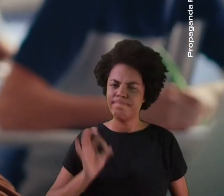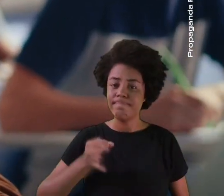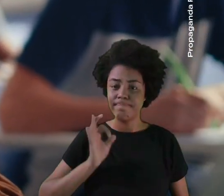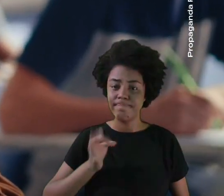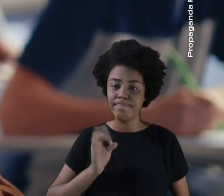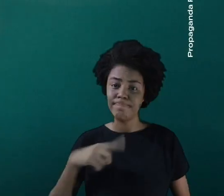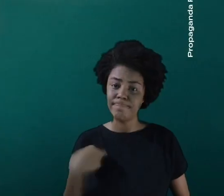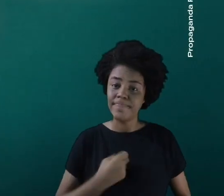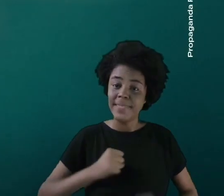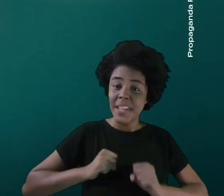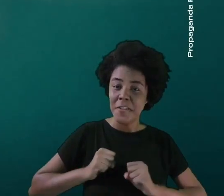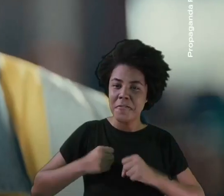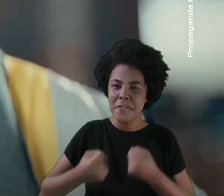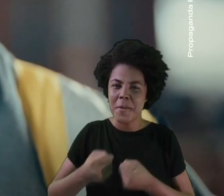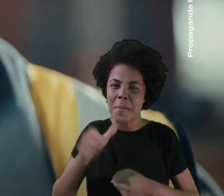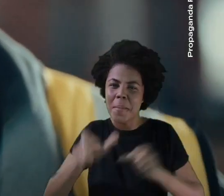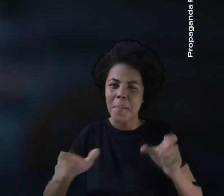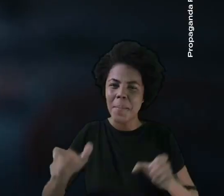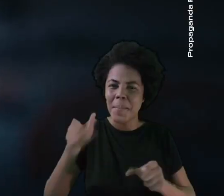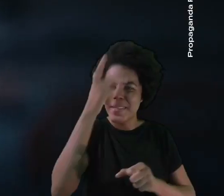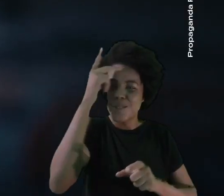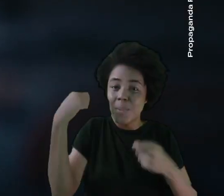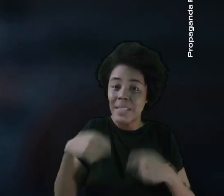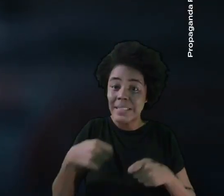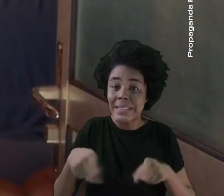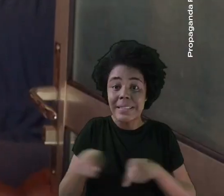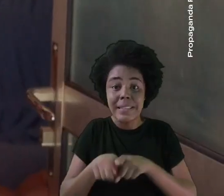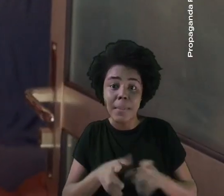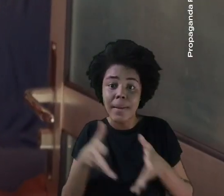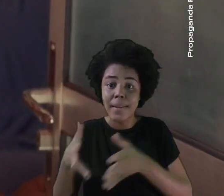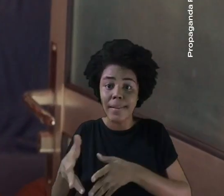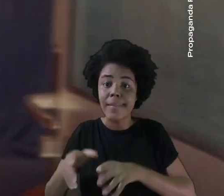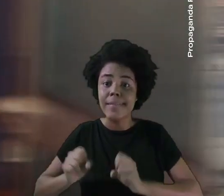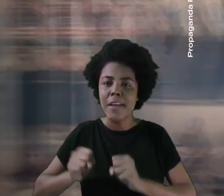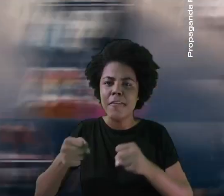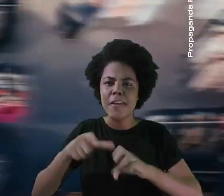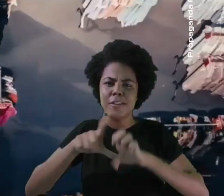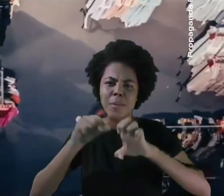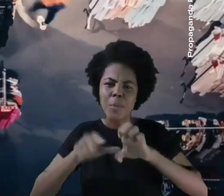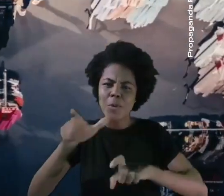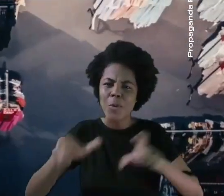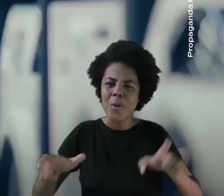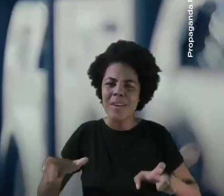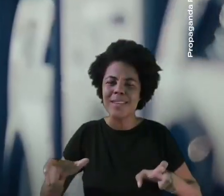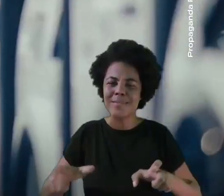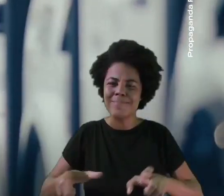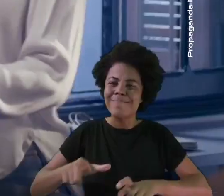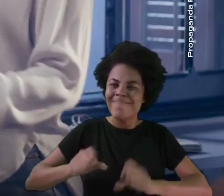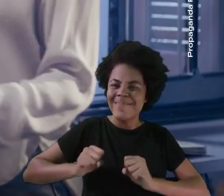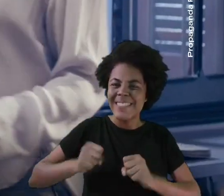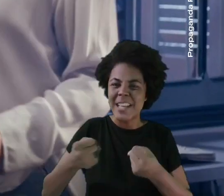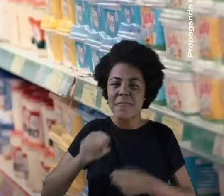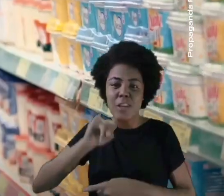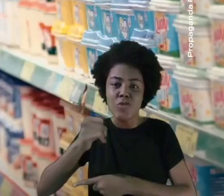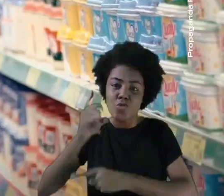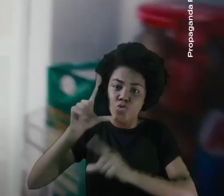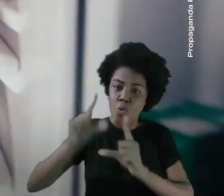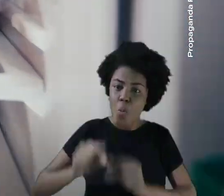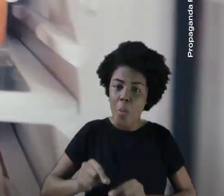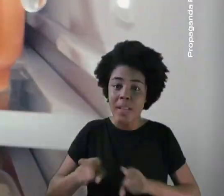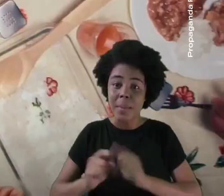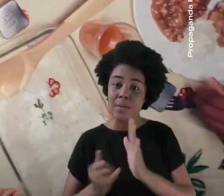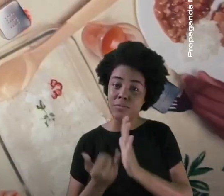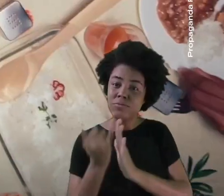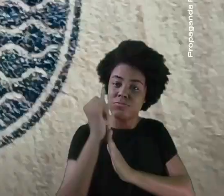É verdade, a gente defende quem mais precisa. Mas também defende o empreendedor brasileiro. Defende juros baixos,